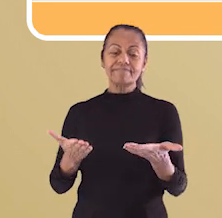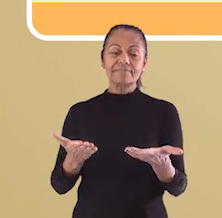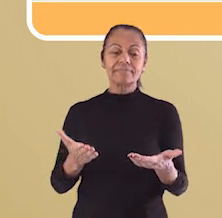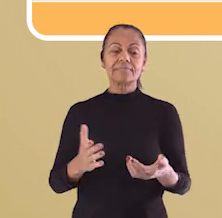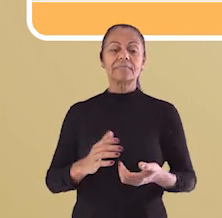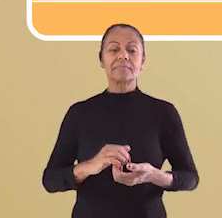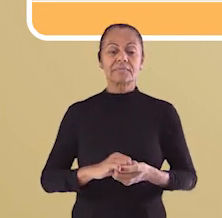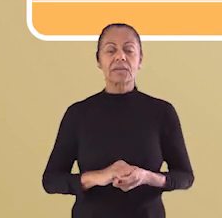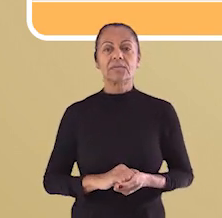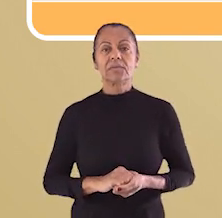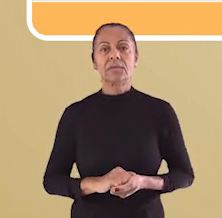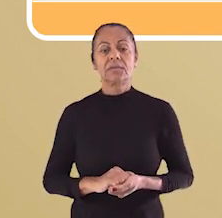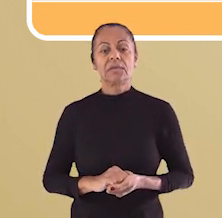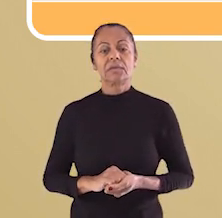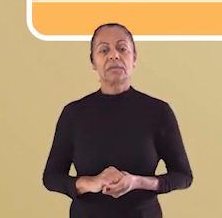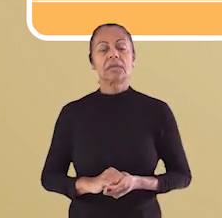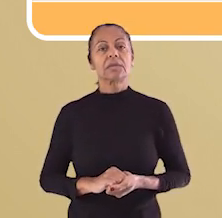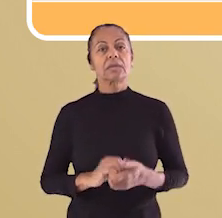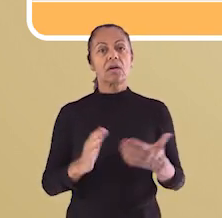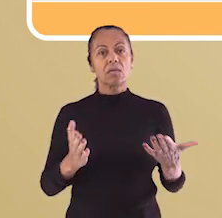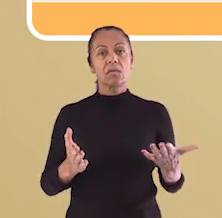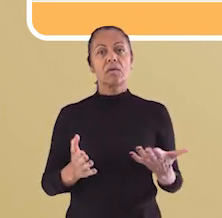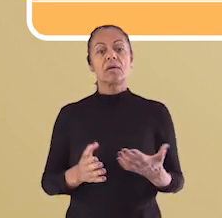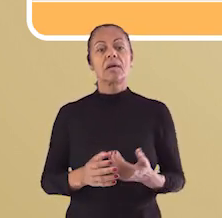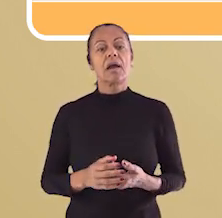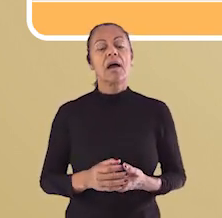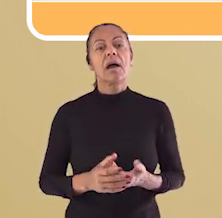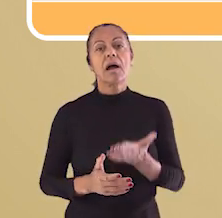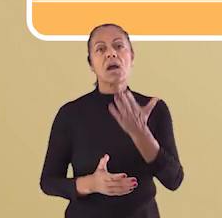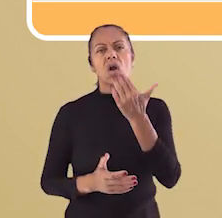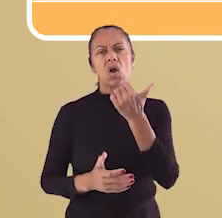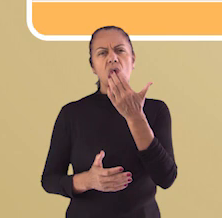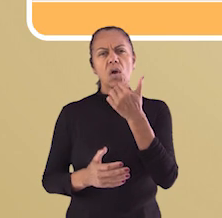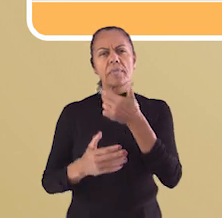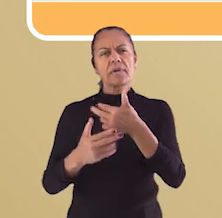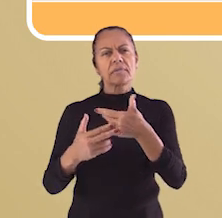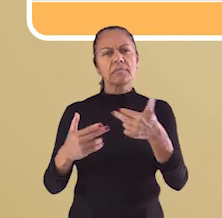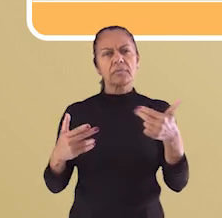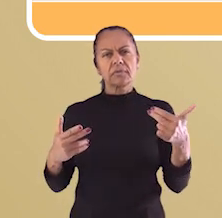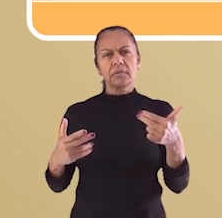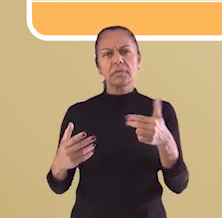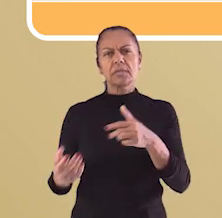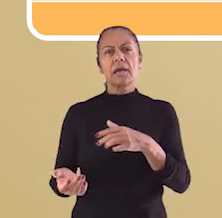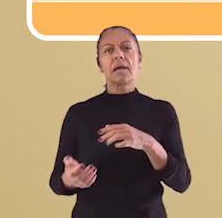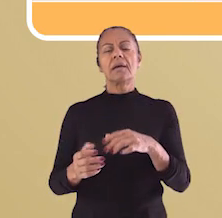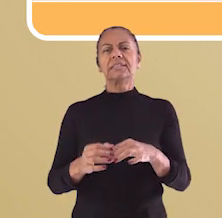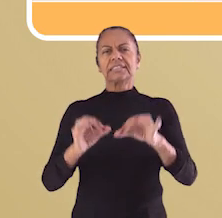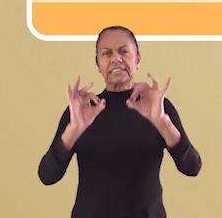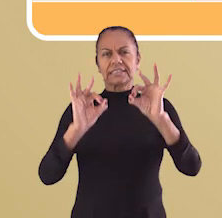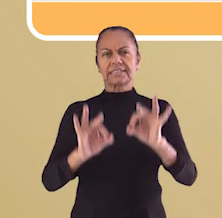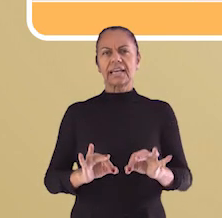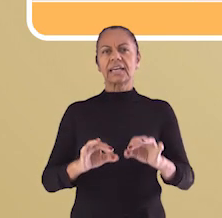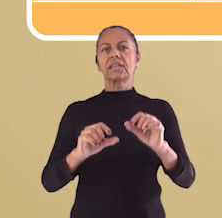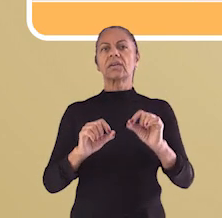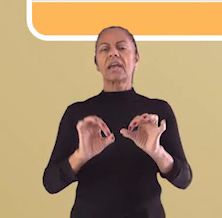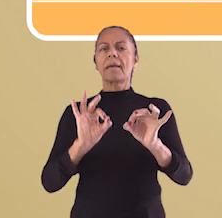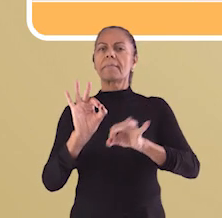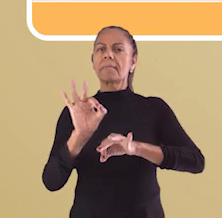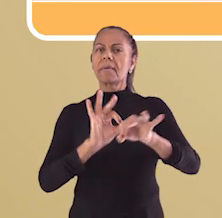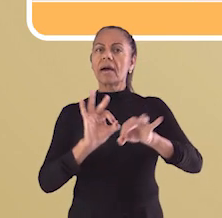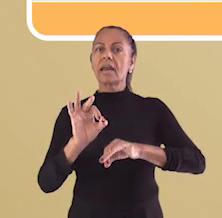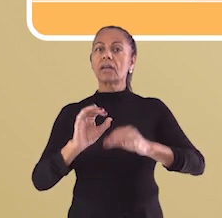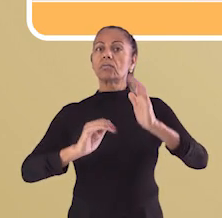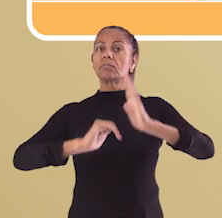que essa alimentação seja ideal é a do nutricionista. Você sabia que a merenda escolar é feita com base